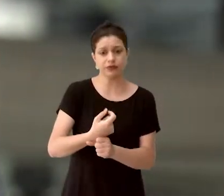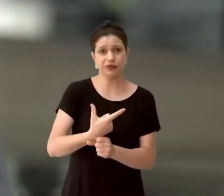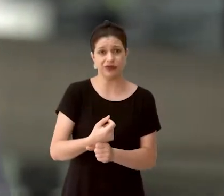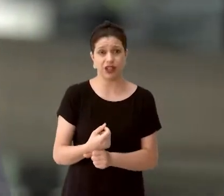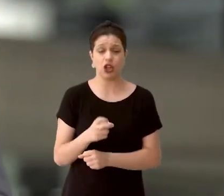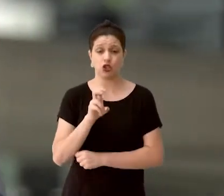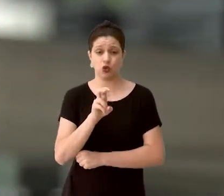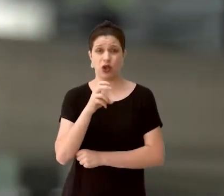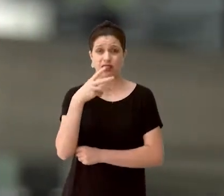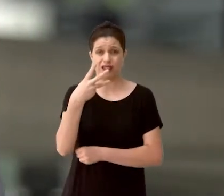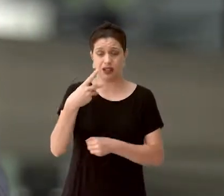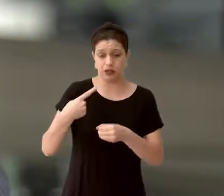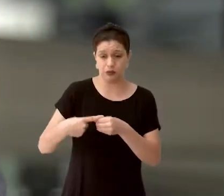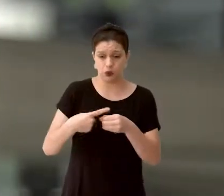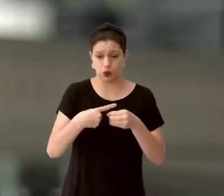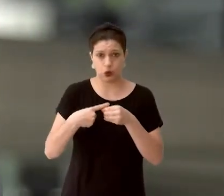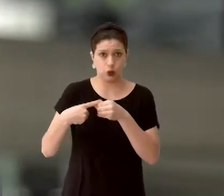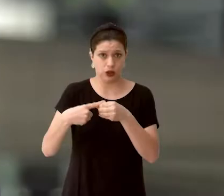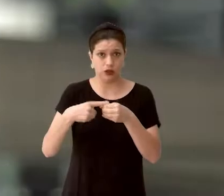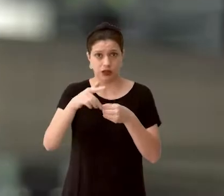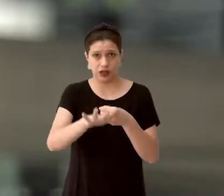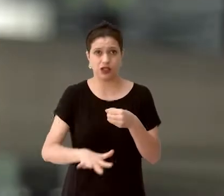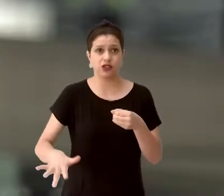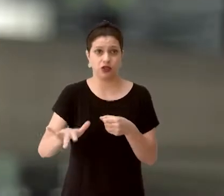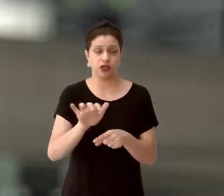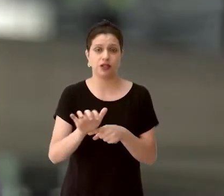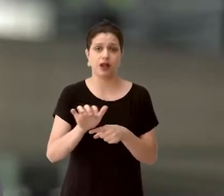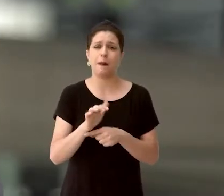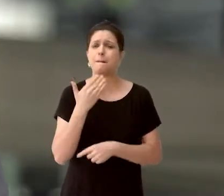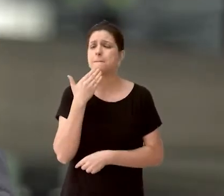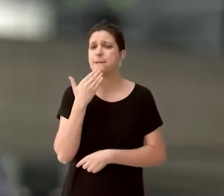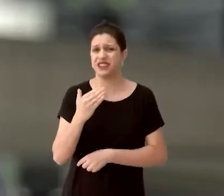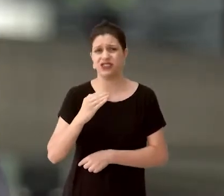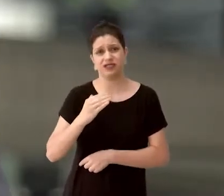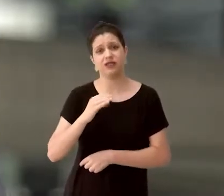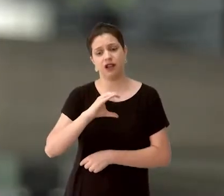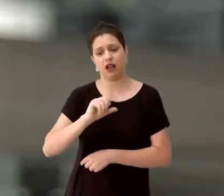Ao longo de 2020, 53 municípios